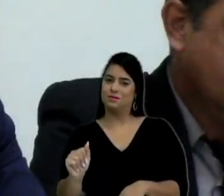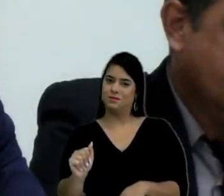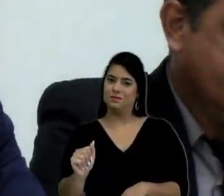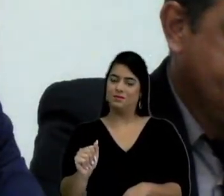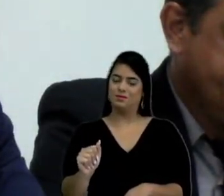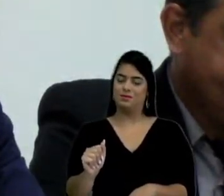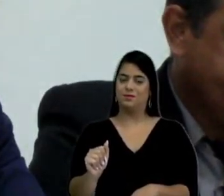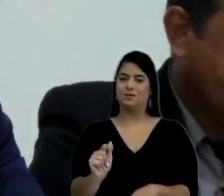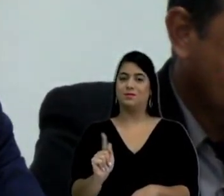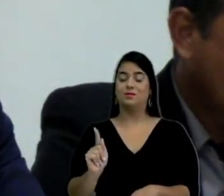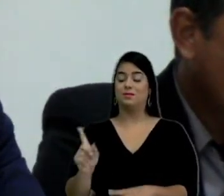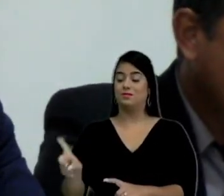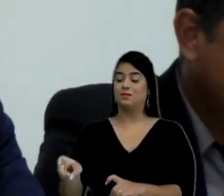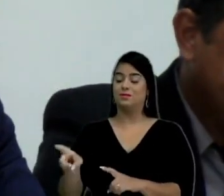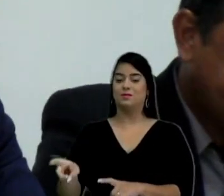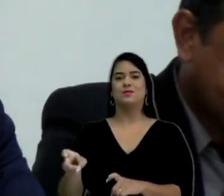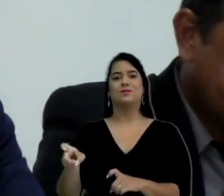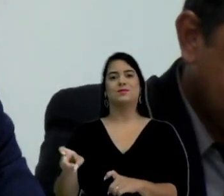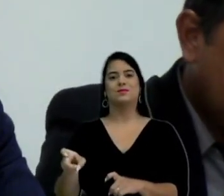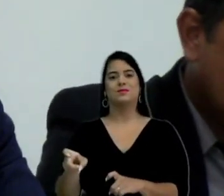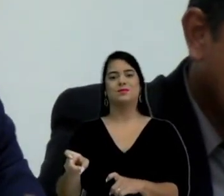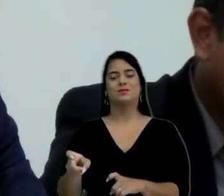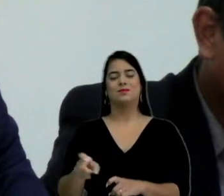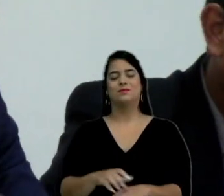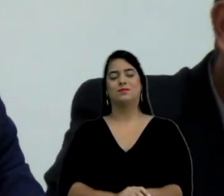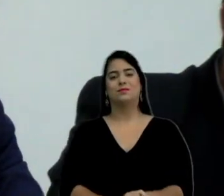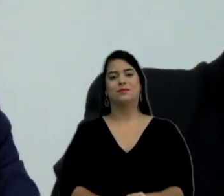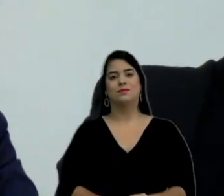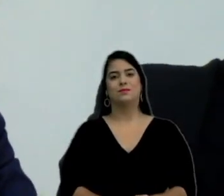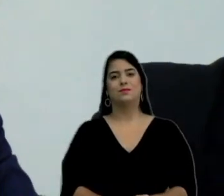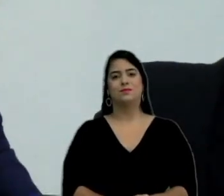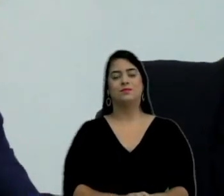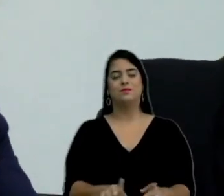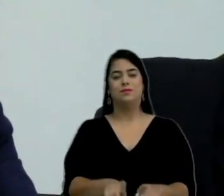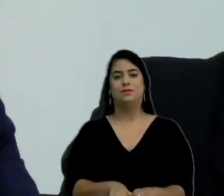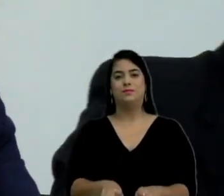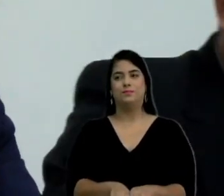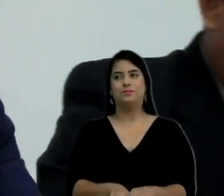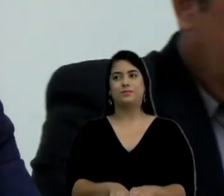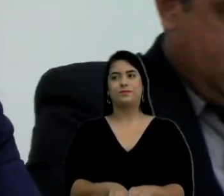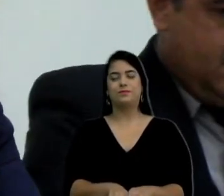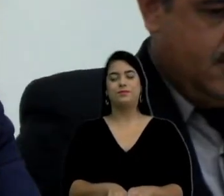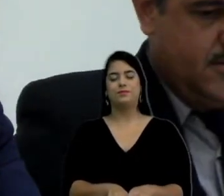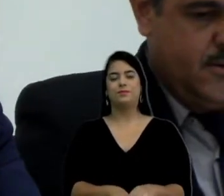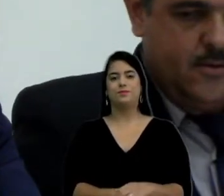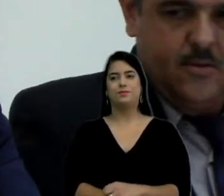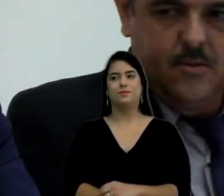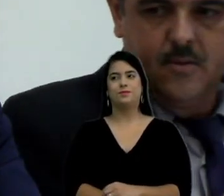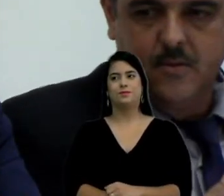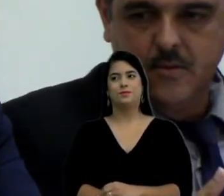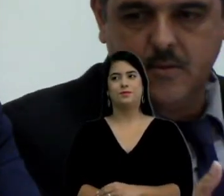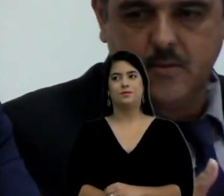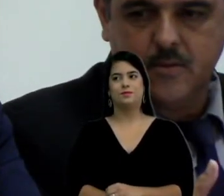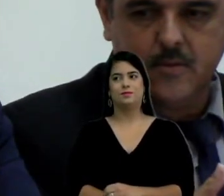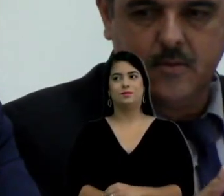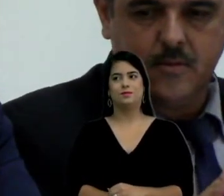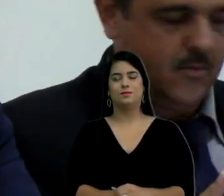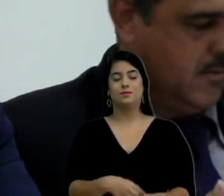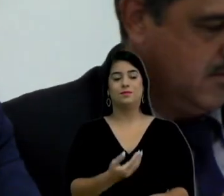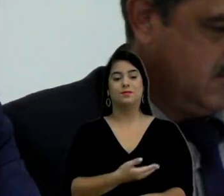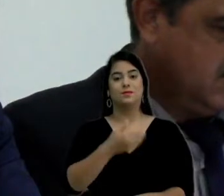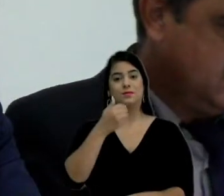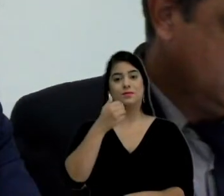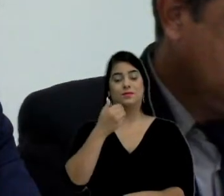Rosinha lá do sítio mailada filha do Seu Antoniel grande figura daquela região nossa amiga